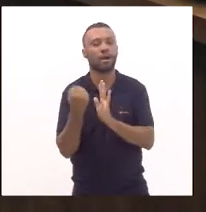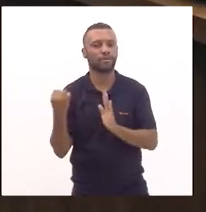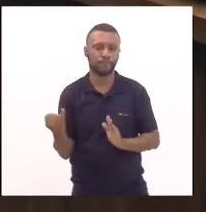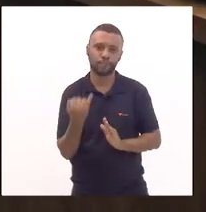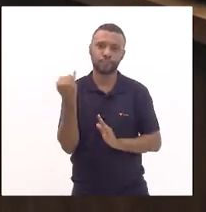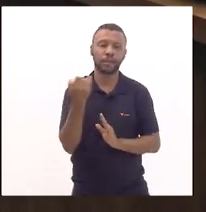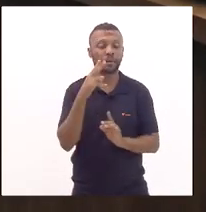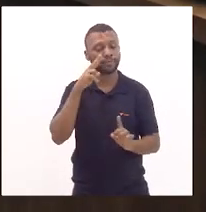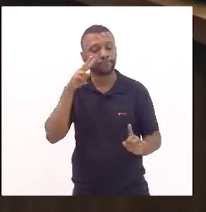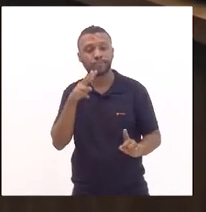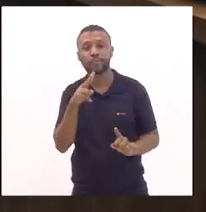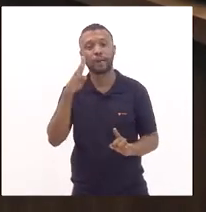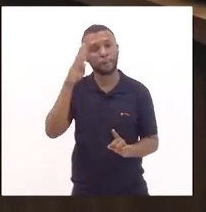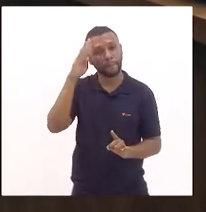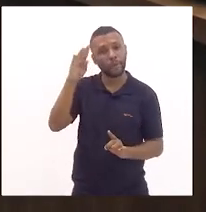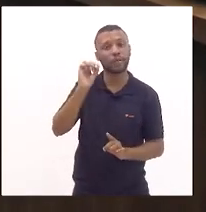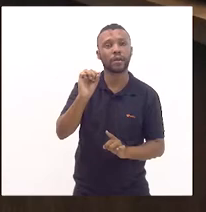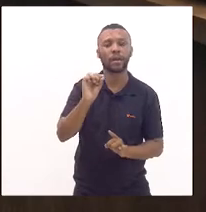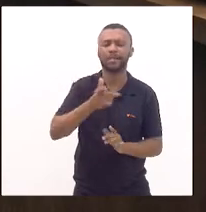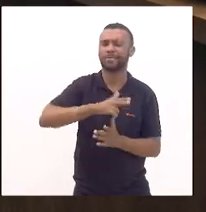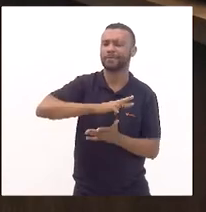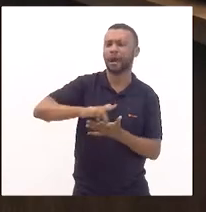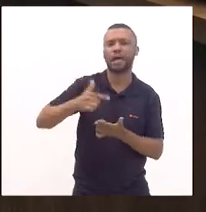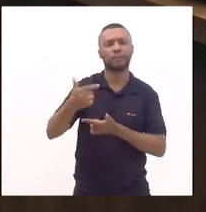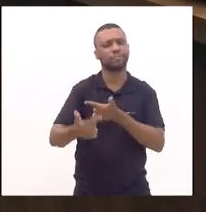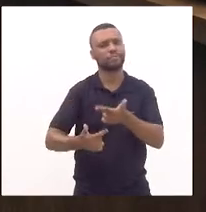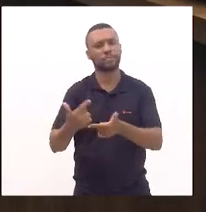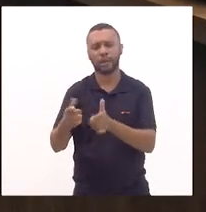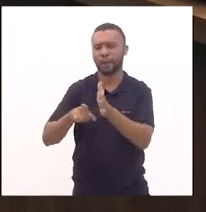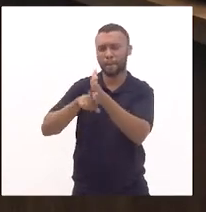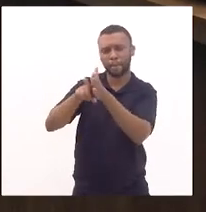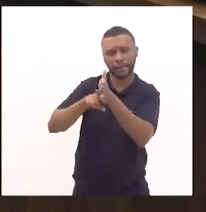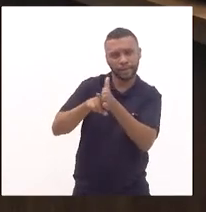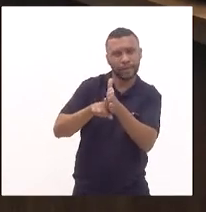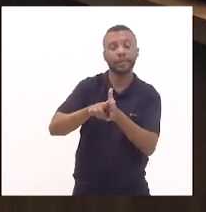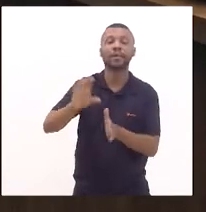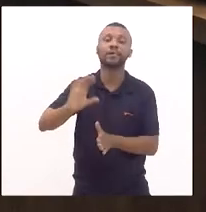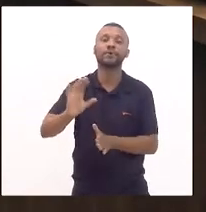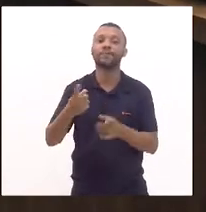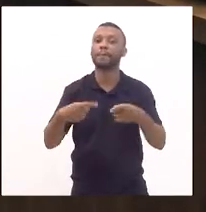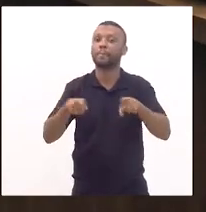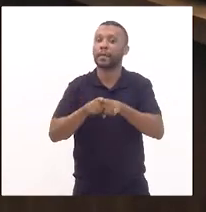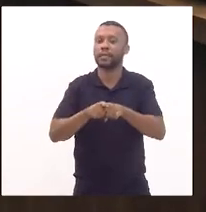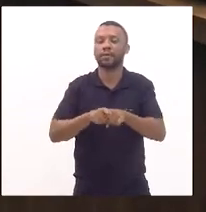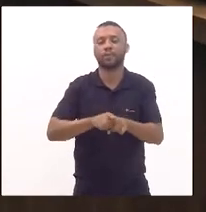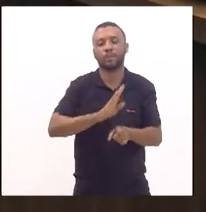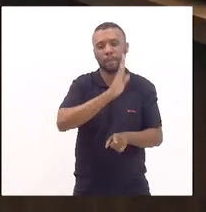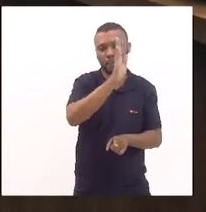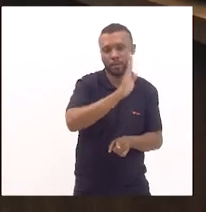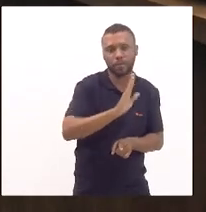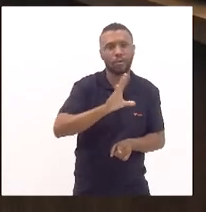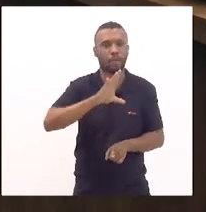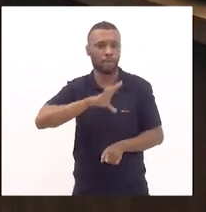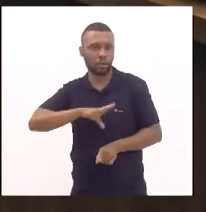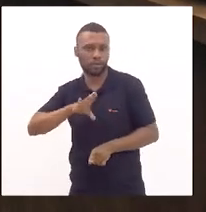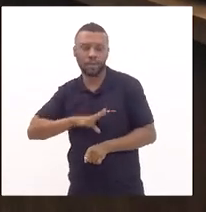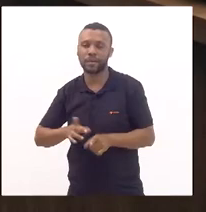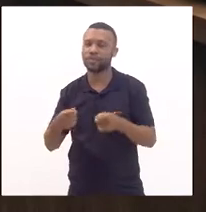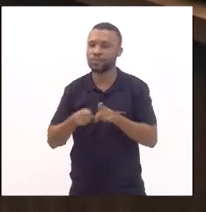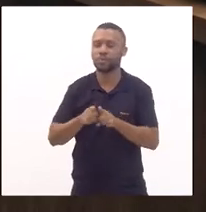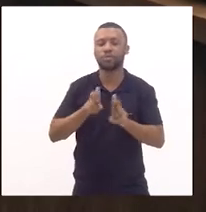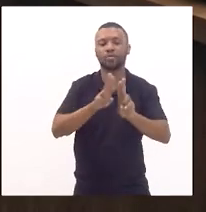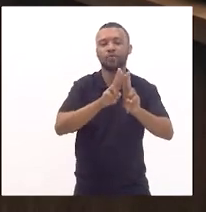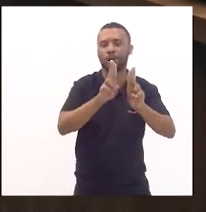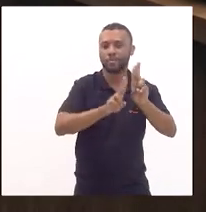tendo em vista, inclusive, as inúmeras cooperações científicas entre Brasil e Portugal, feitas com a UFRJ,